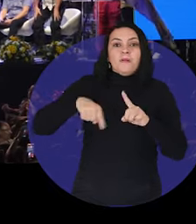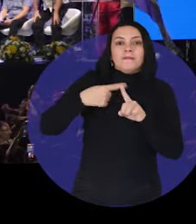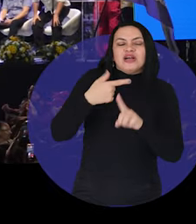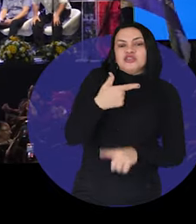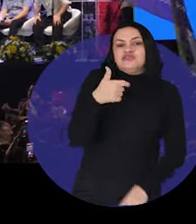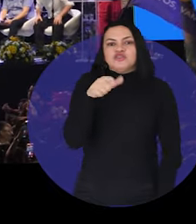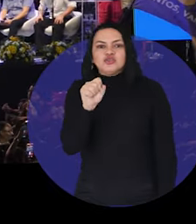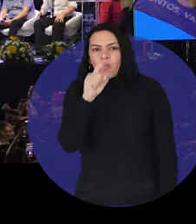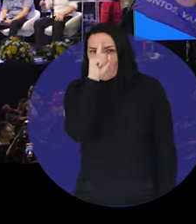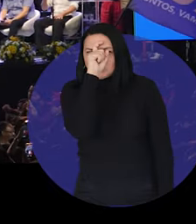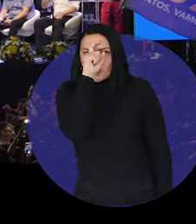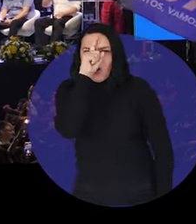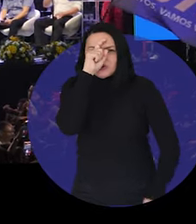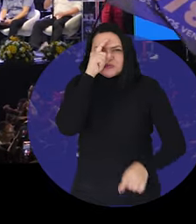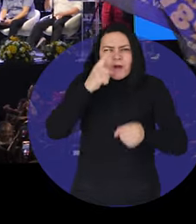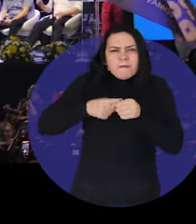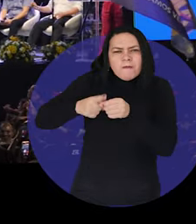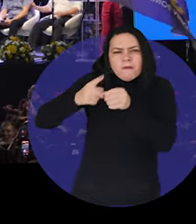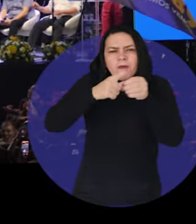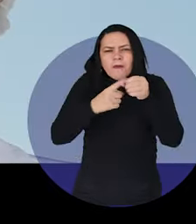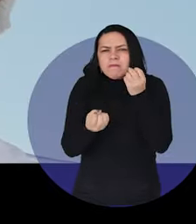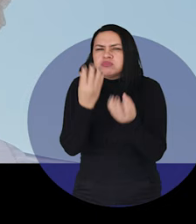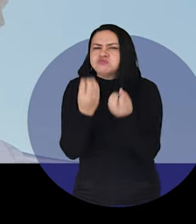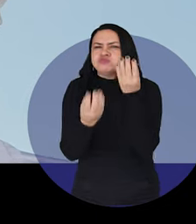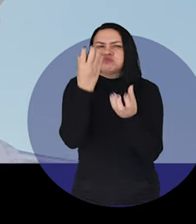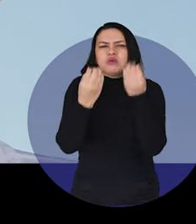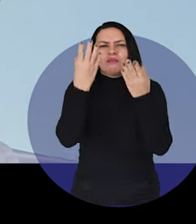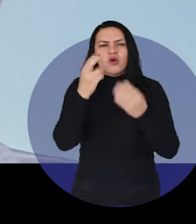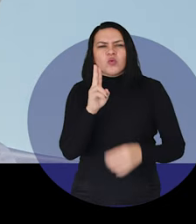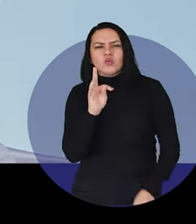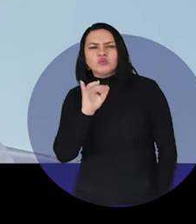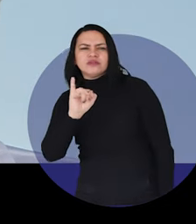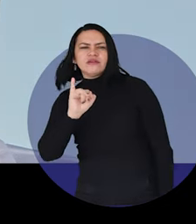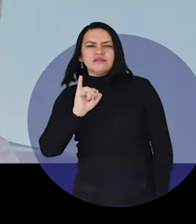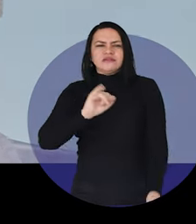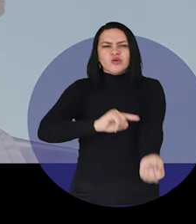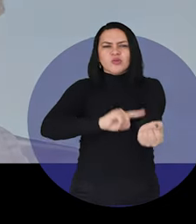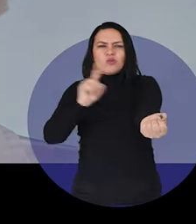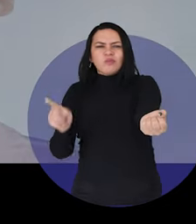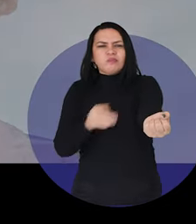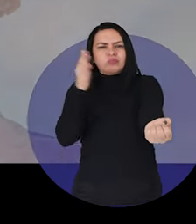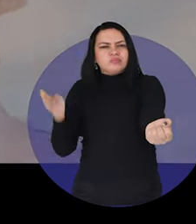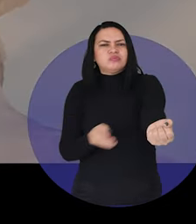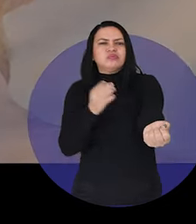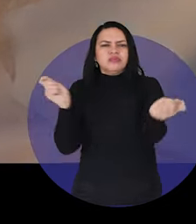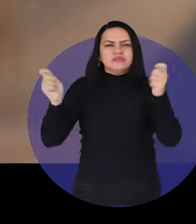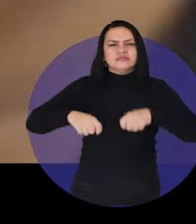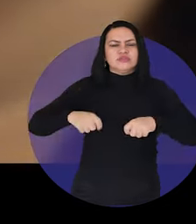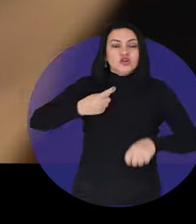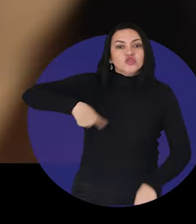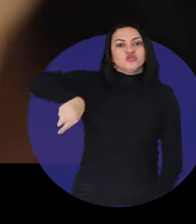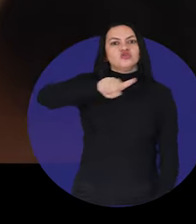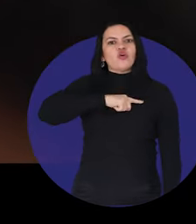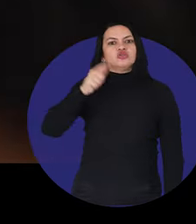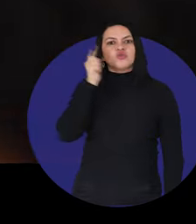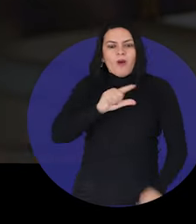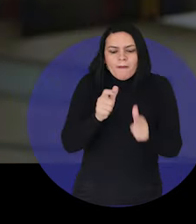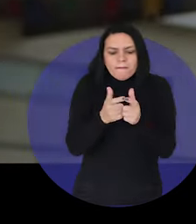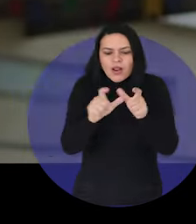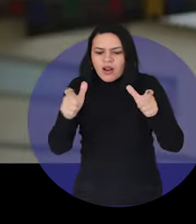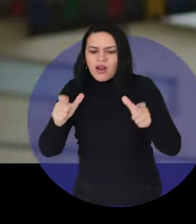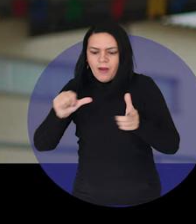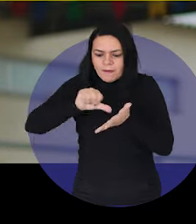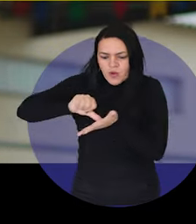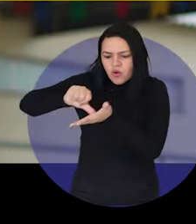hospitais levado para os interiores com UTI, com hemodiálise. Ampliamos as policlínicas,